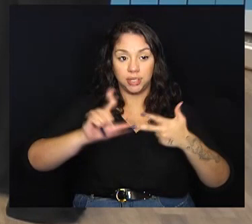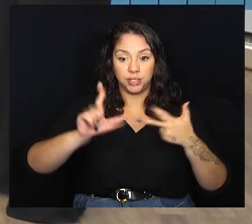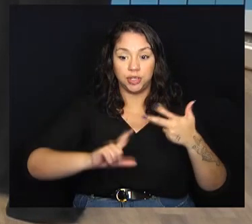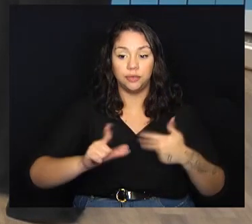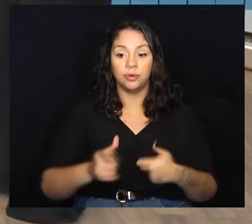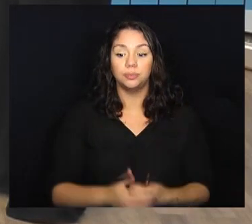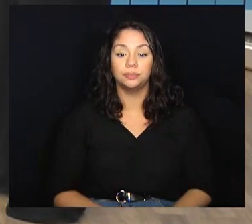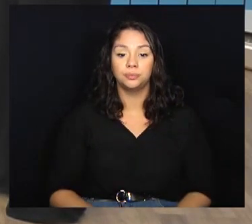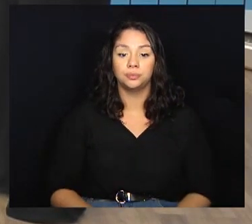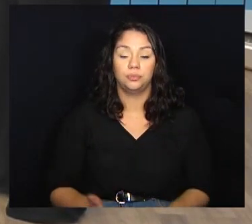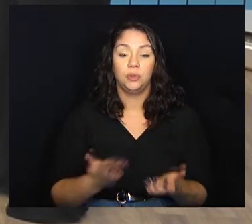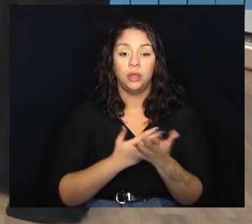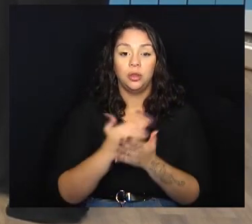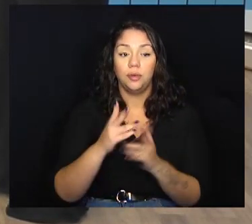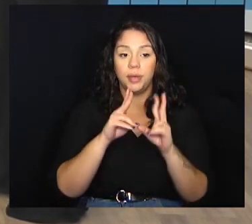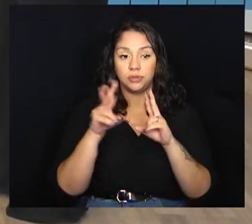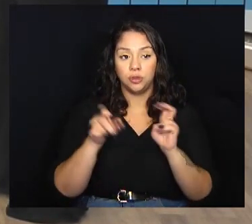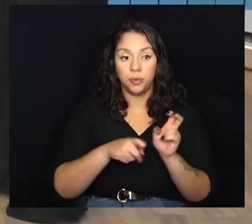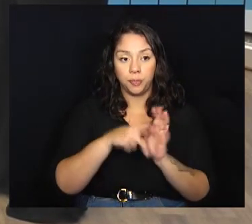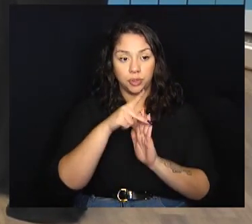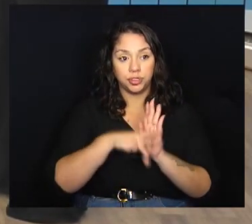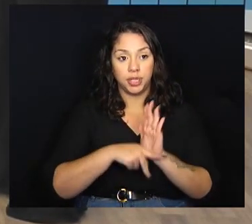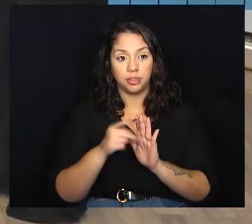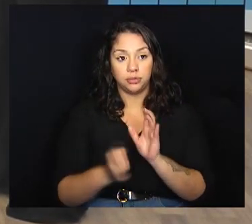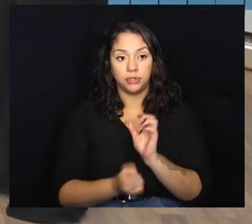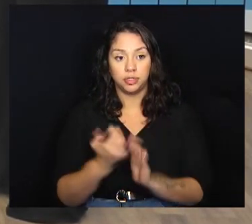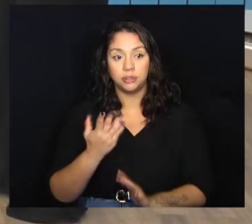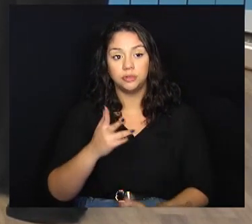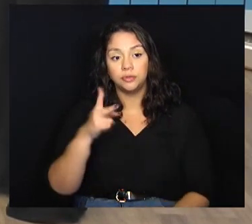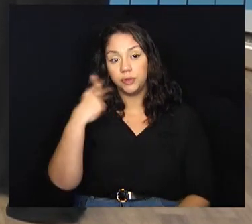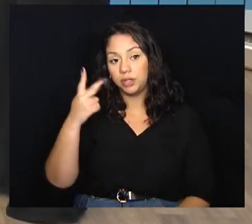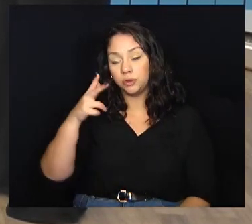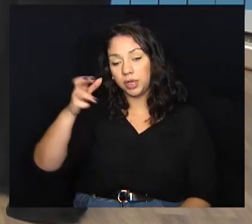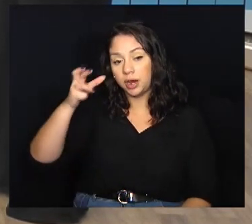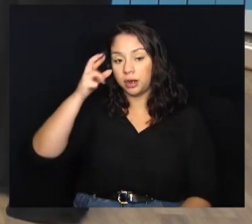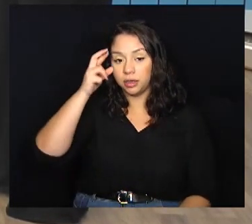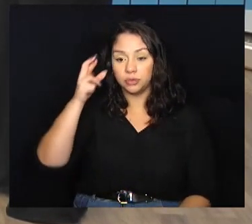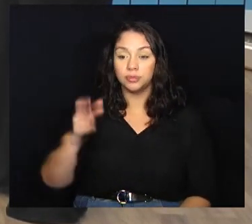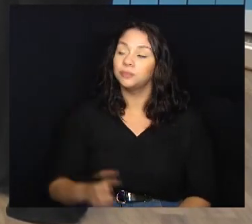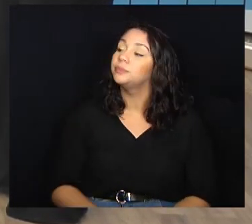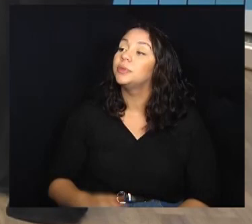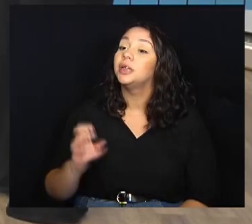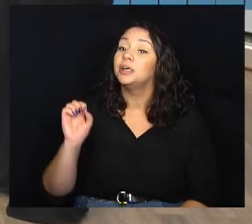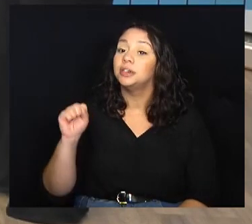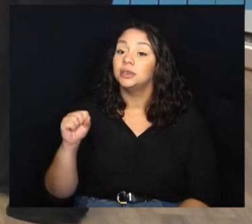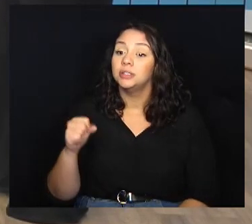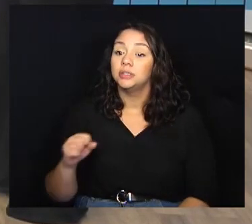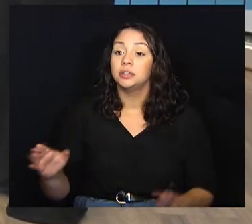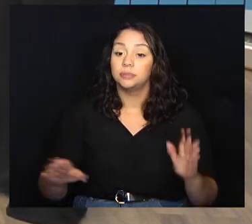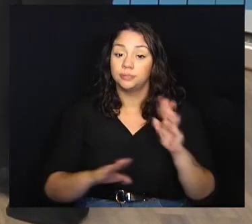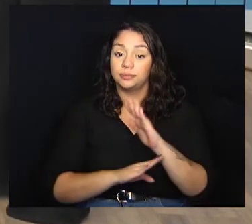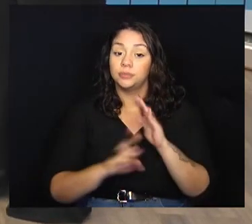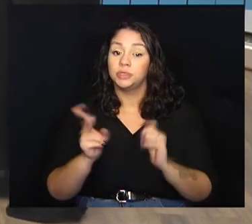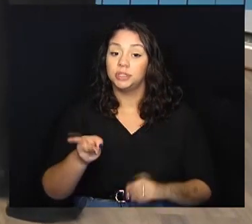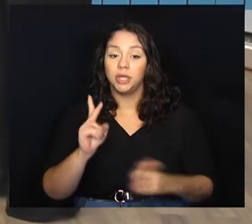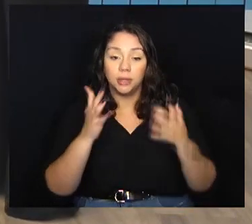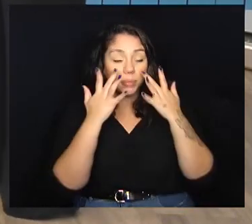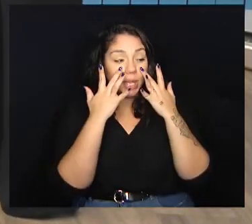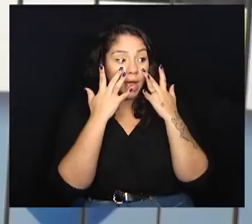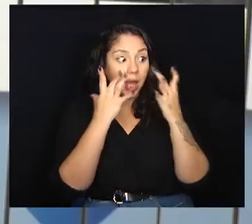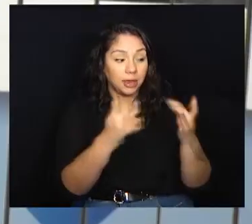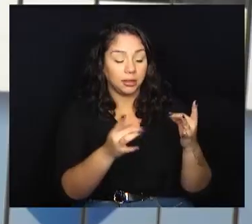E a gente começa falando sobre um projeto de autoria do vereador Carlinhos Camelot. A Câmara sempre antenada nas questões